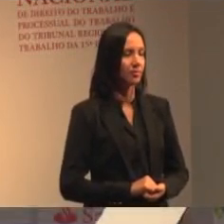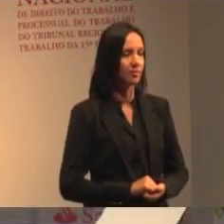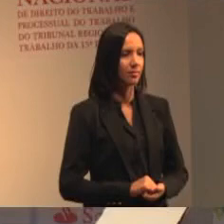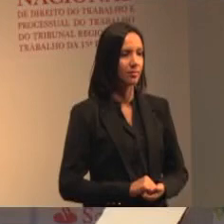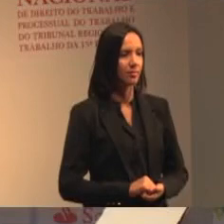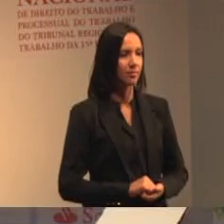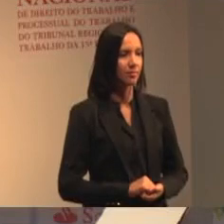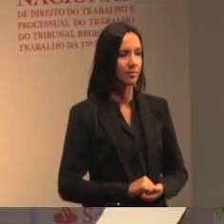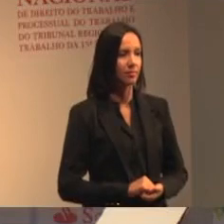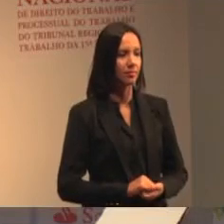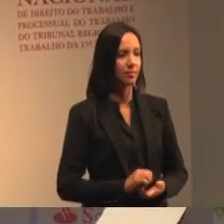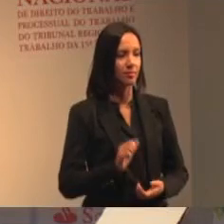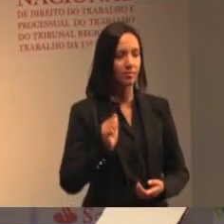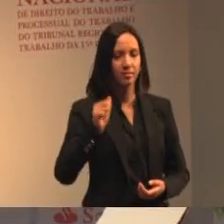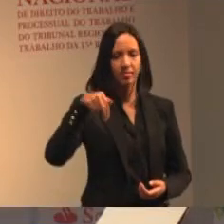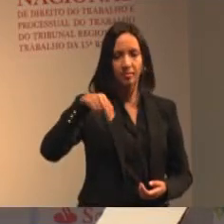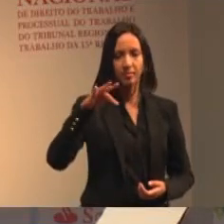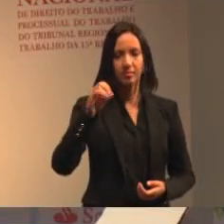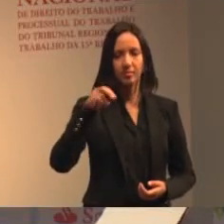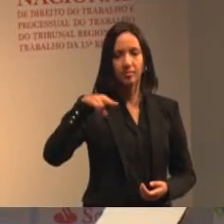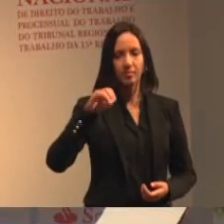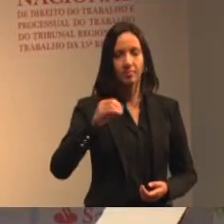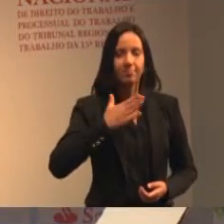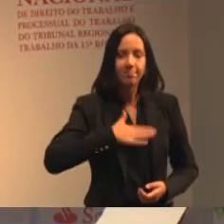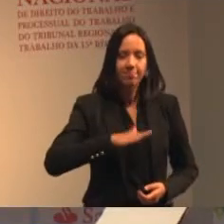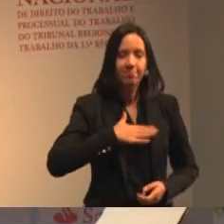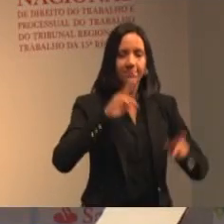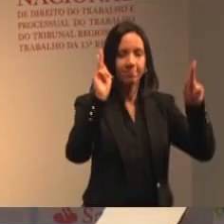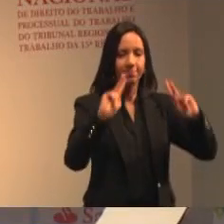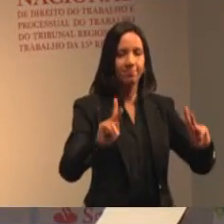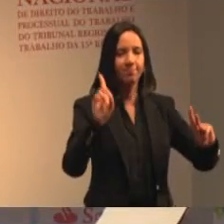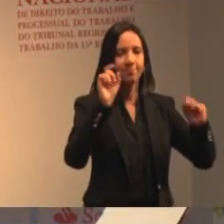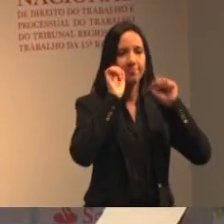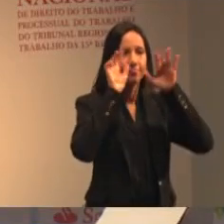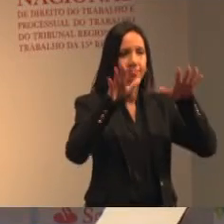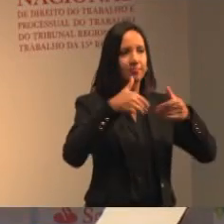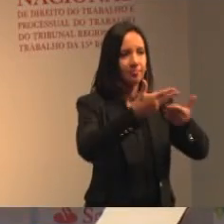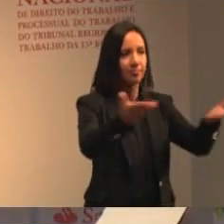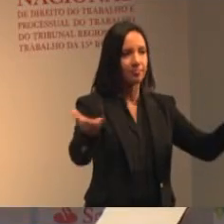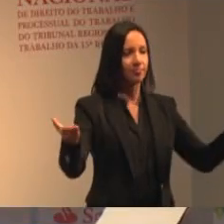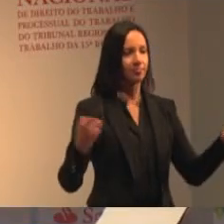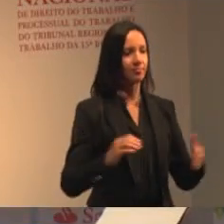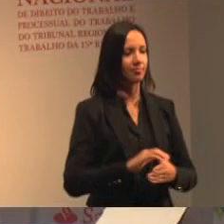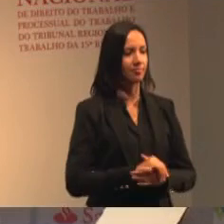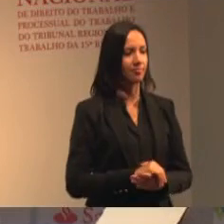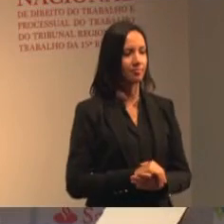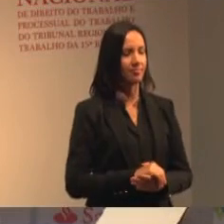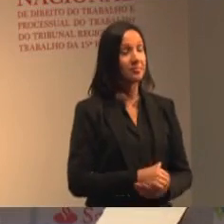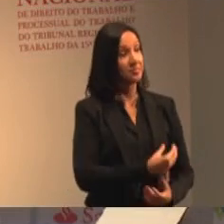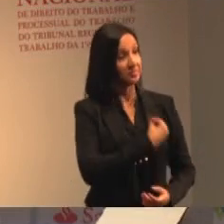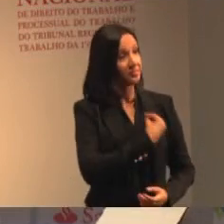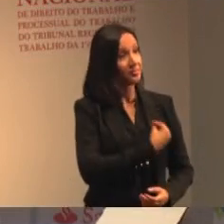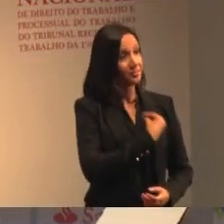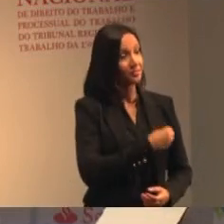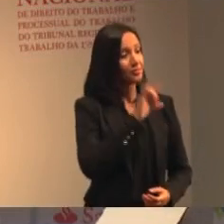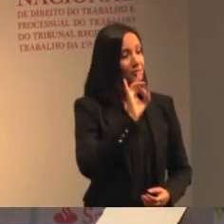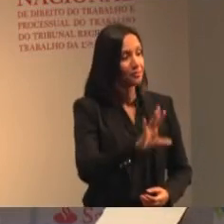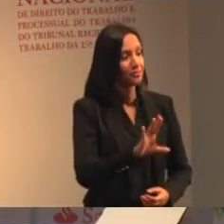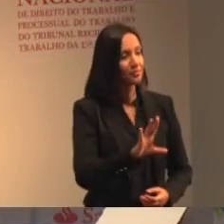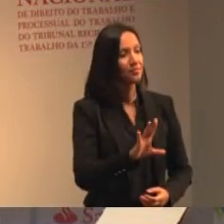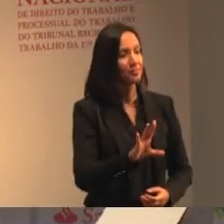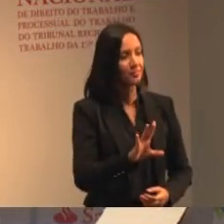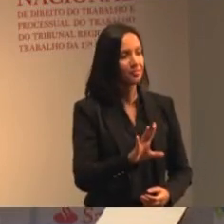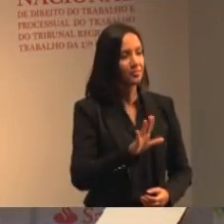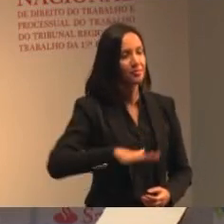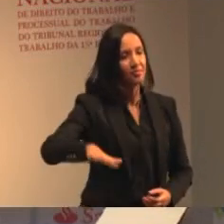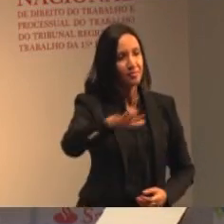Antônio, descanse em paz e que Deus abençoe a todos. Mas a vida não é só feita de